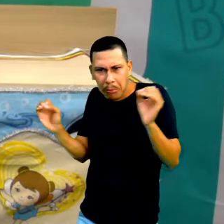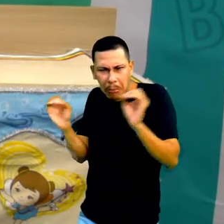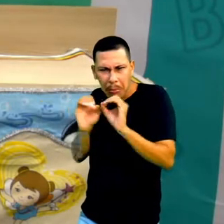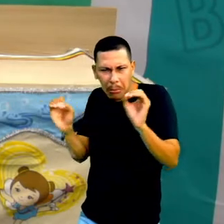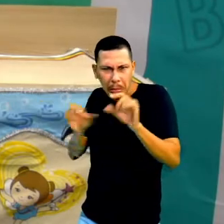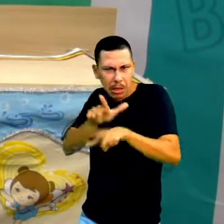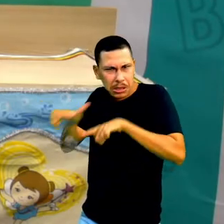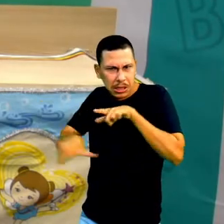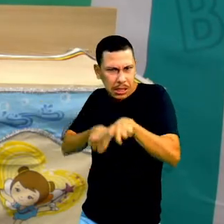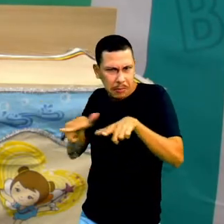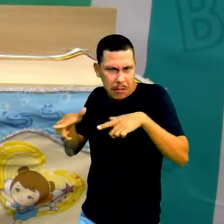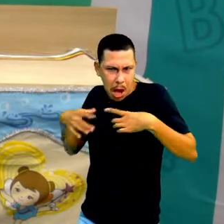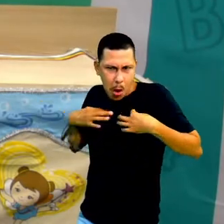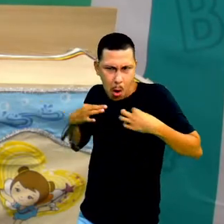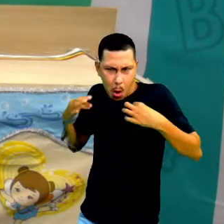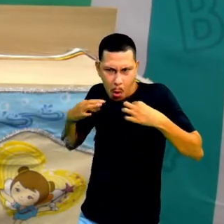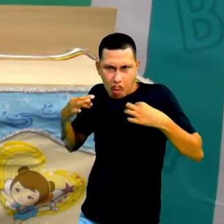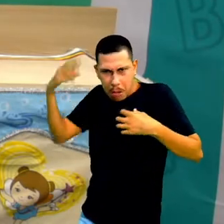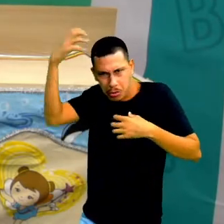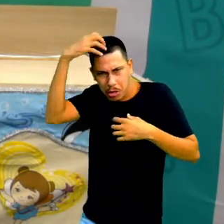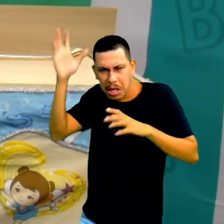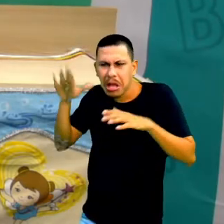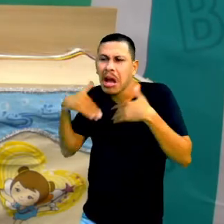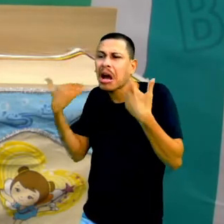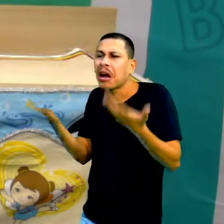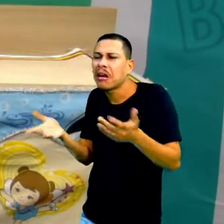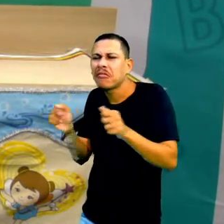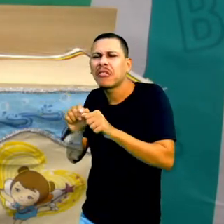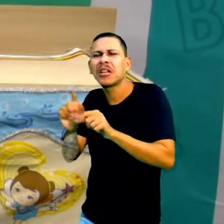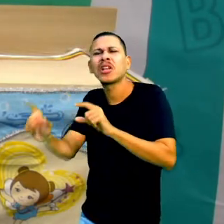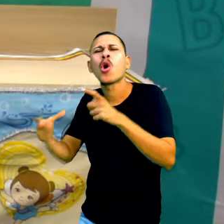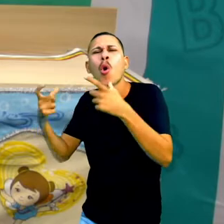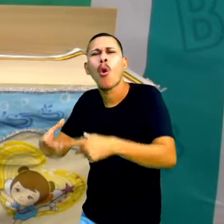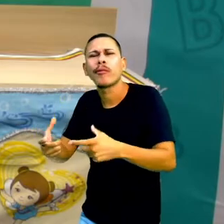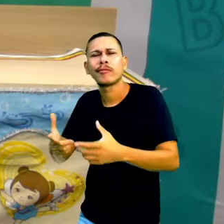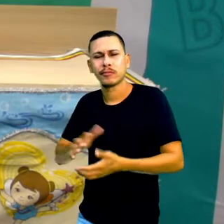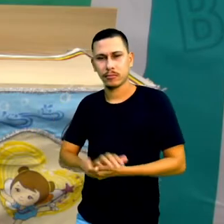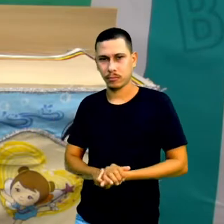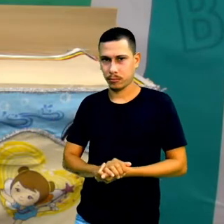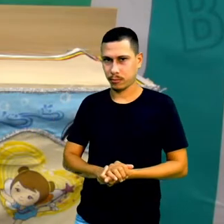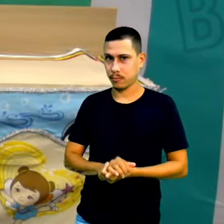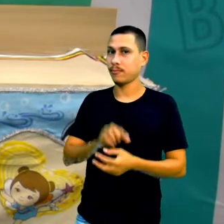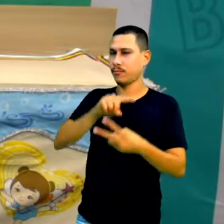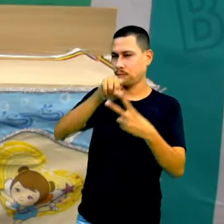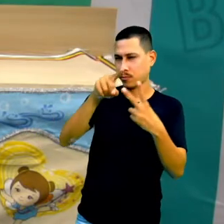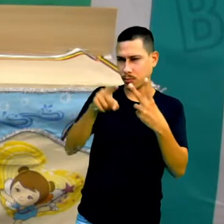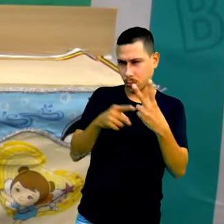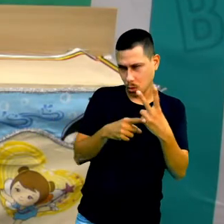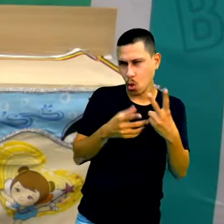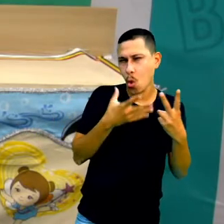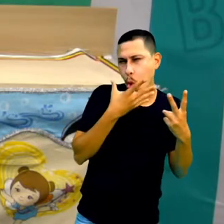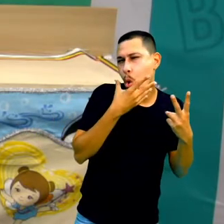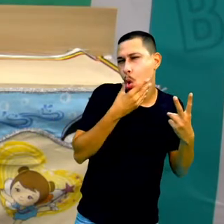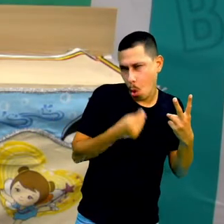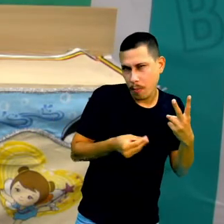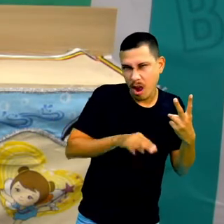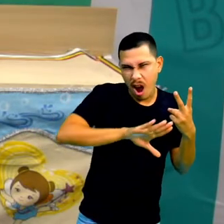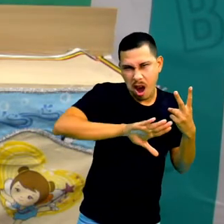lá parada. Tu acredita, leiturinha? Mas aí, os dois,